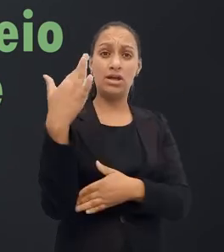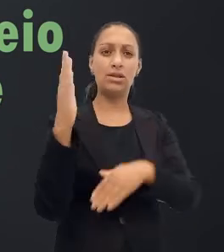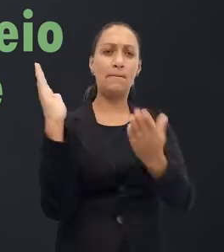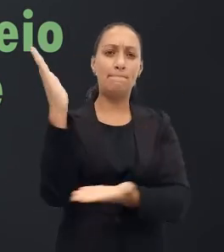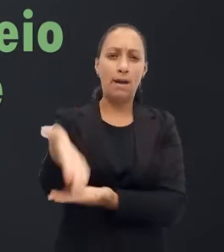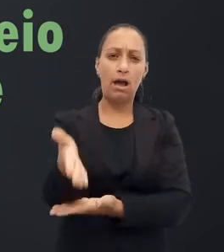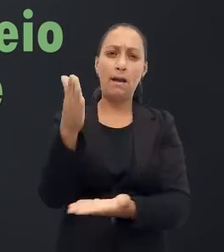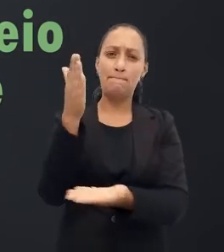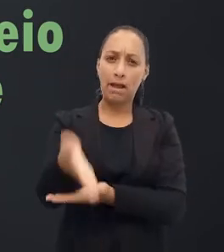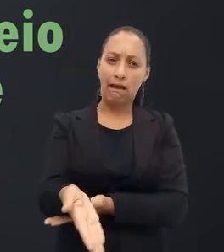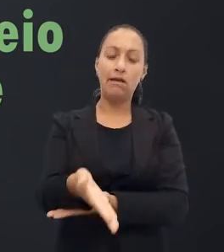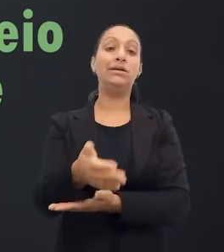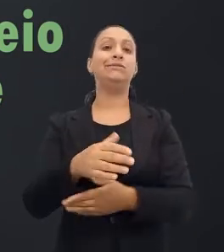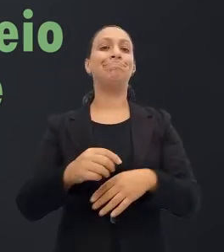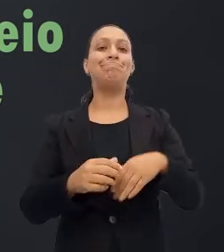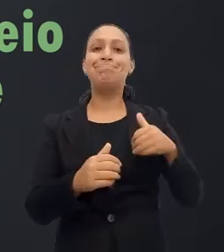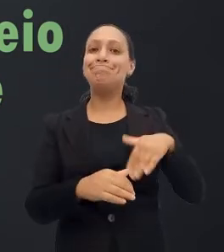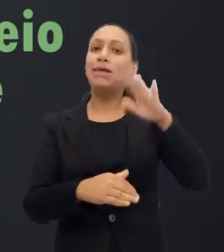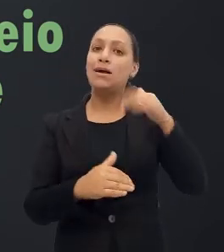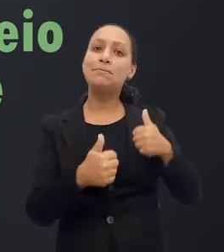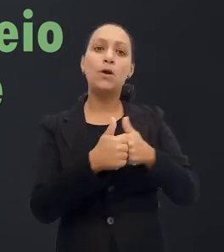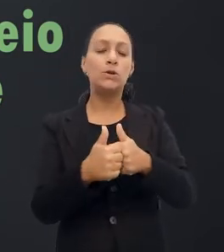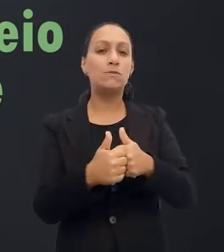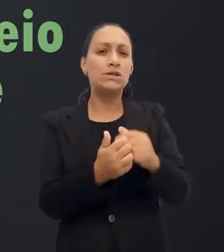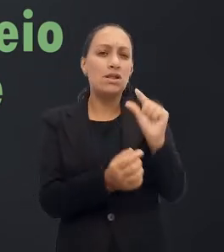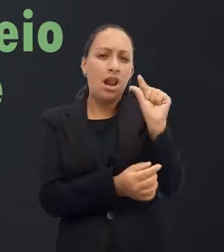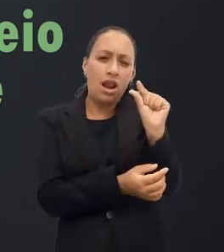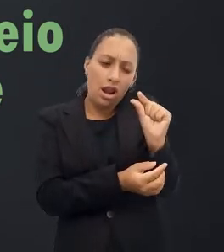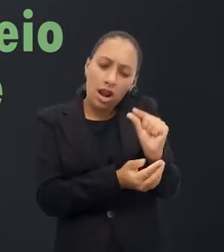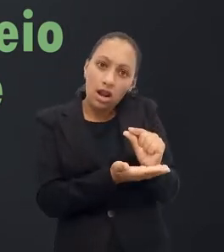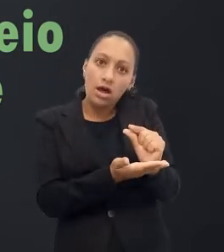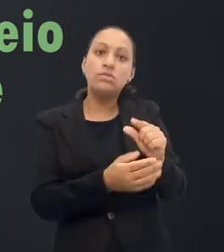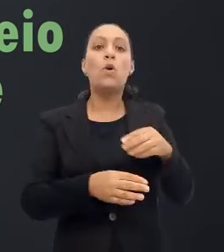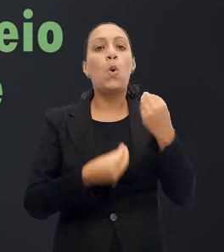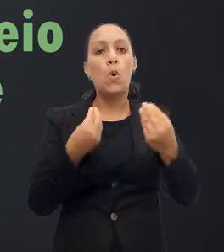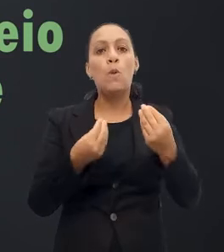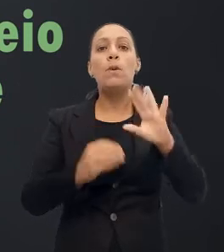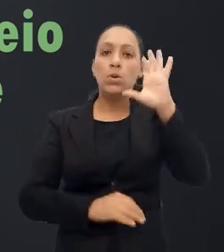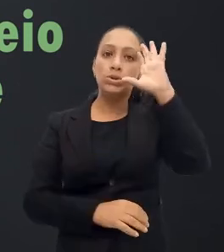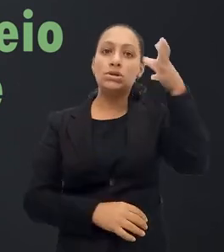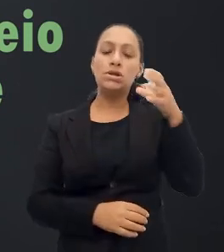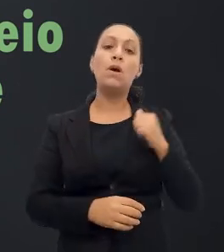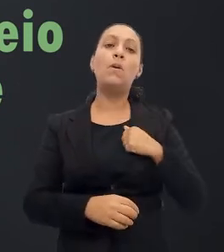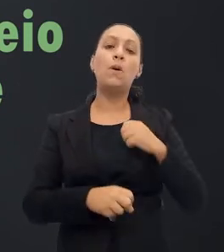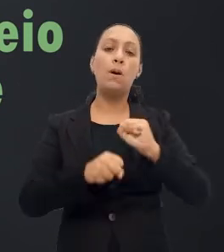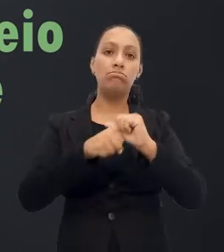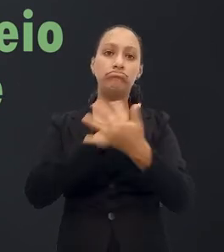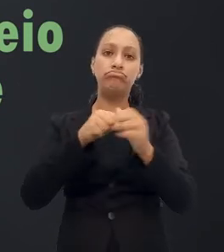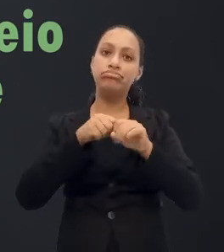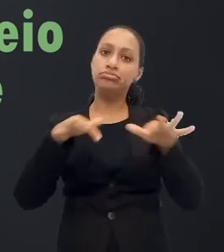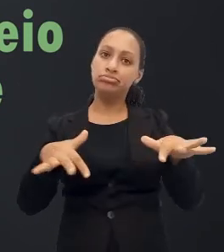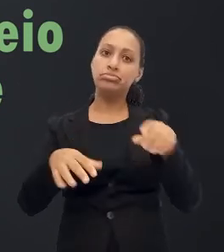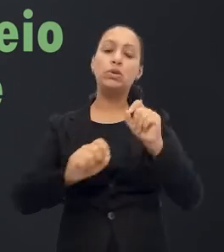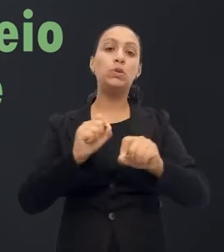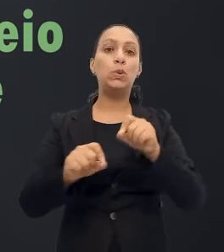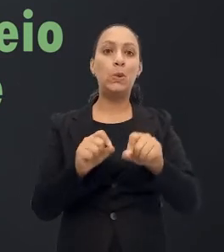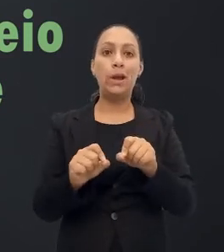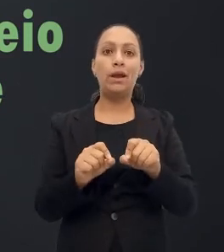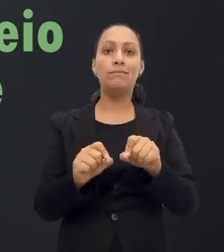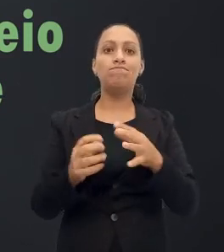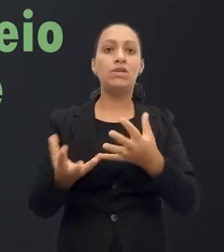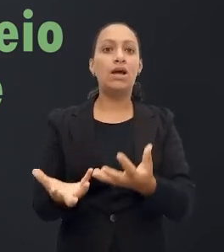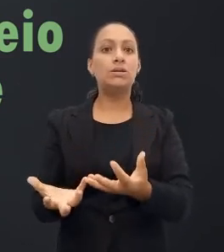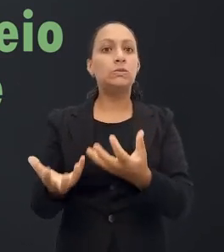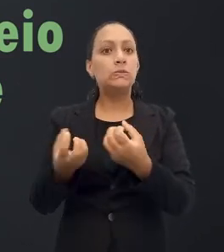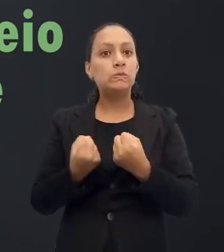próximos aí desses micro-organismos, como assim surgiu, então, também a Covid-19, a partir, então, de um hospedeiro que era